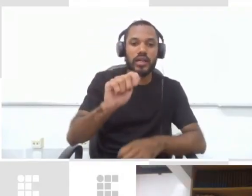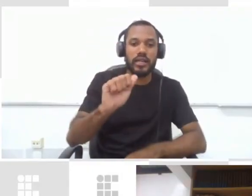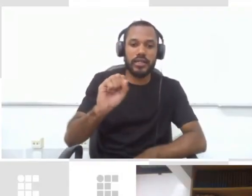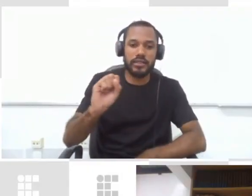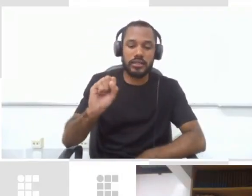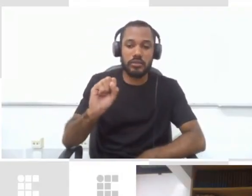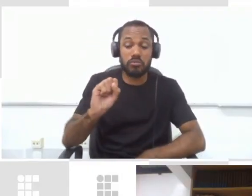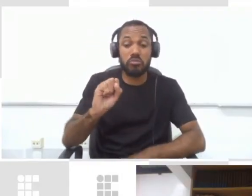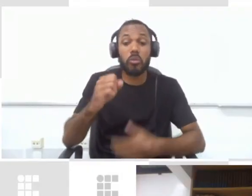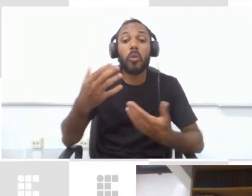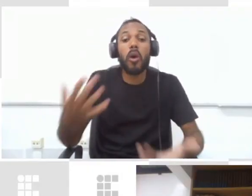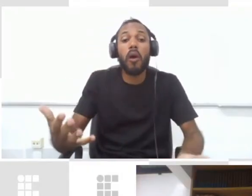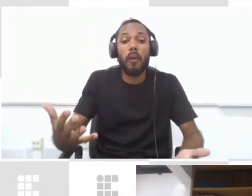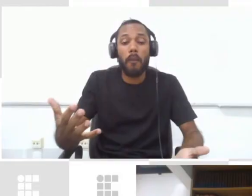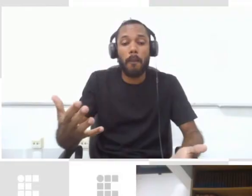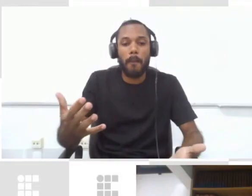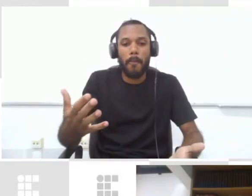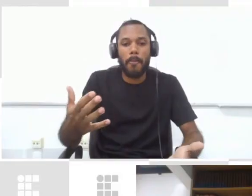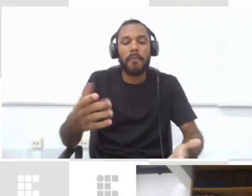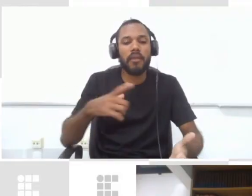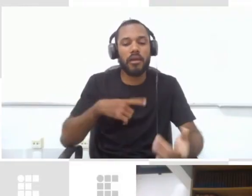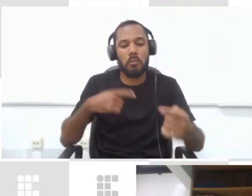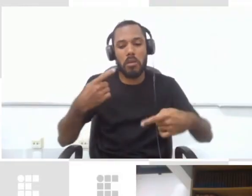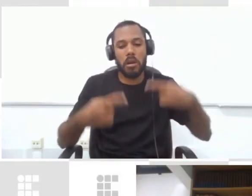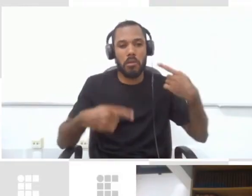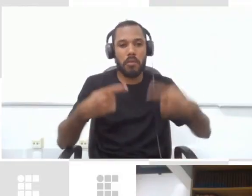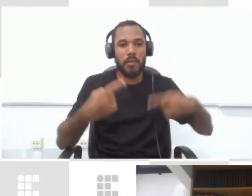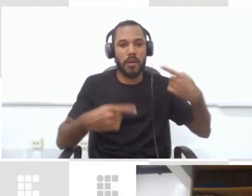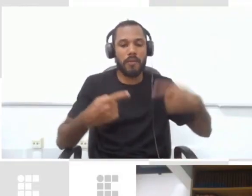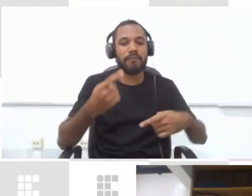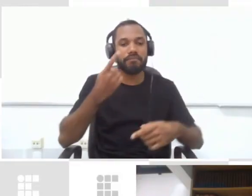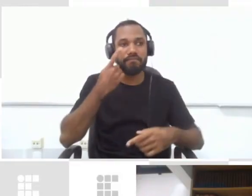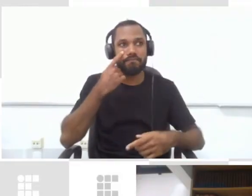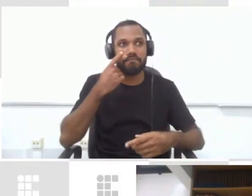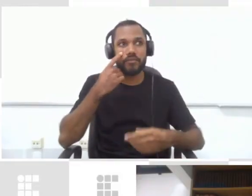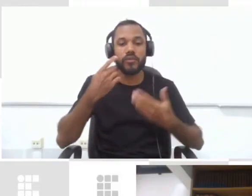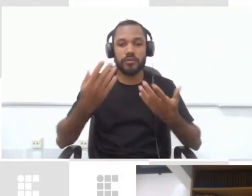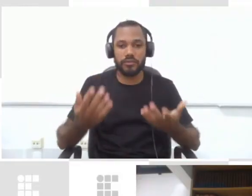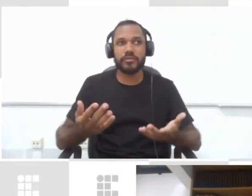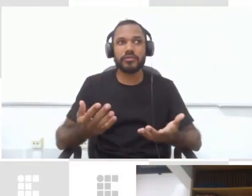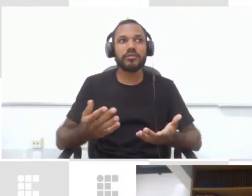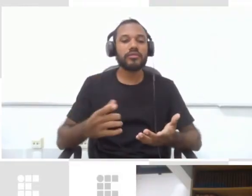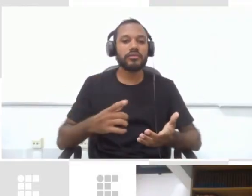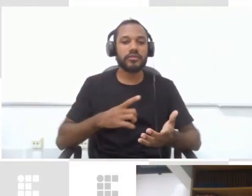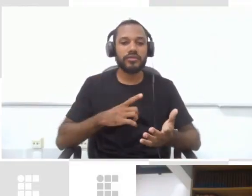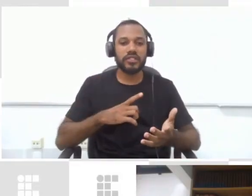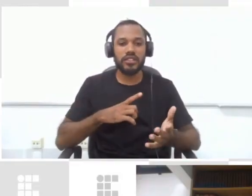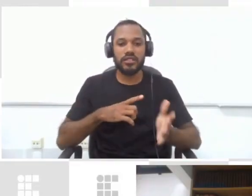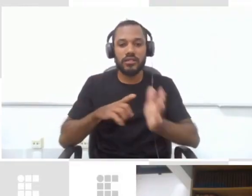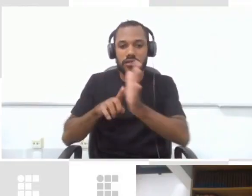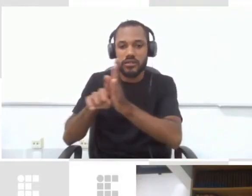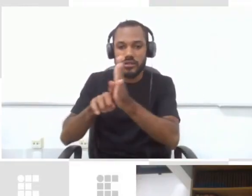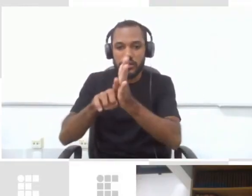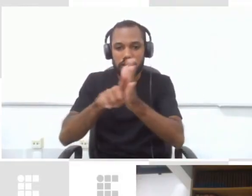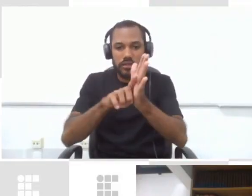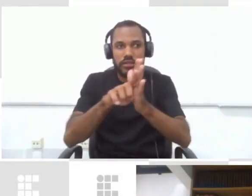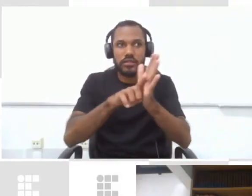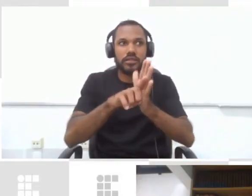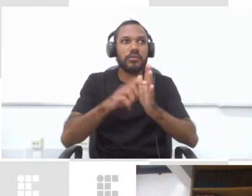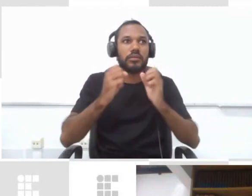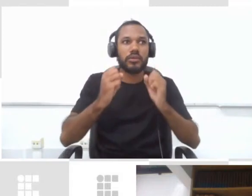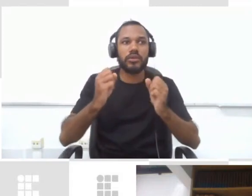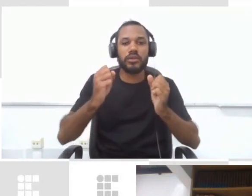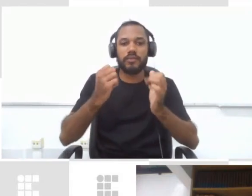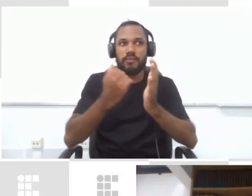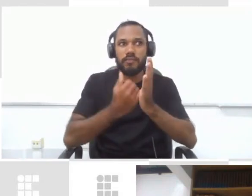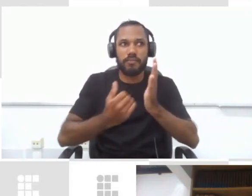uma discussão acalorada na comunidade científica sobre isso. Há projeções que são, de fato, ainda maiores, como você viu naquele